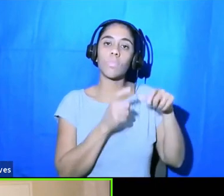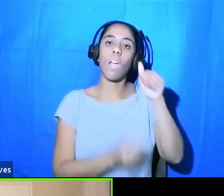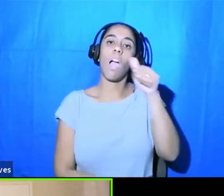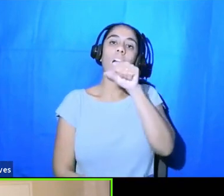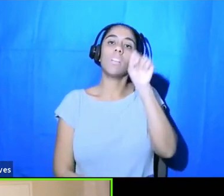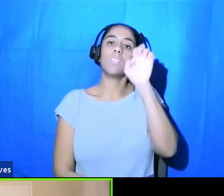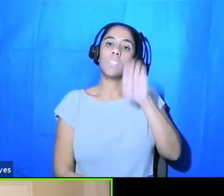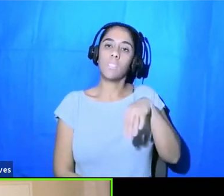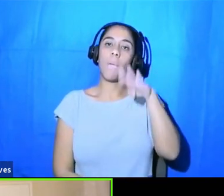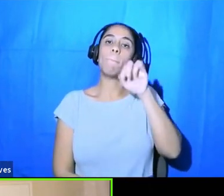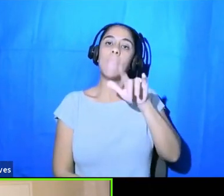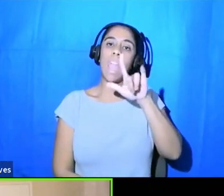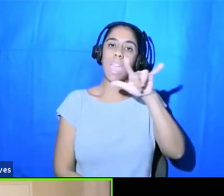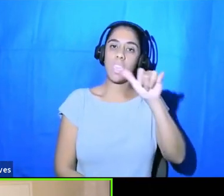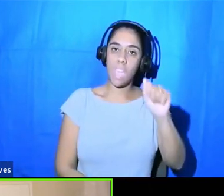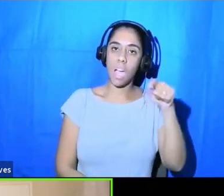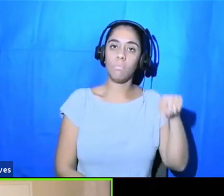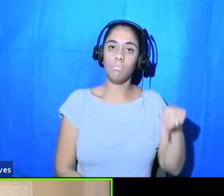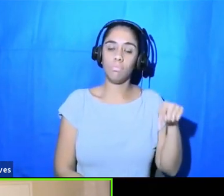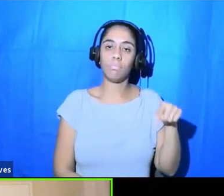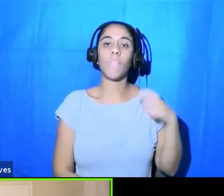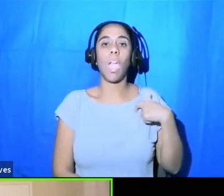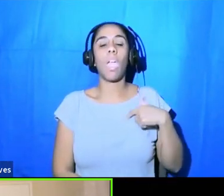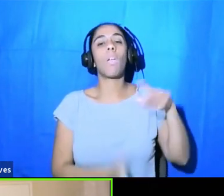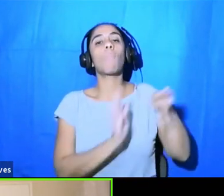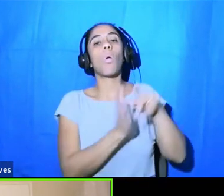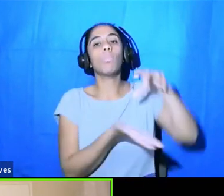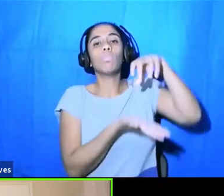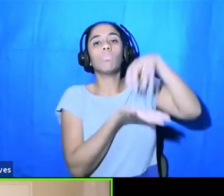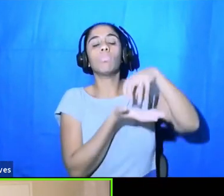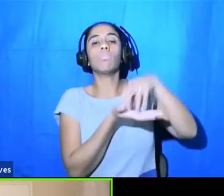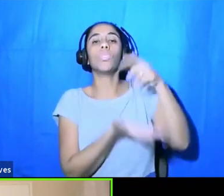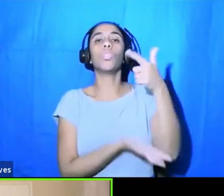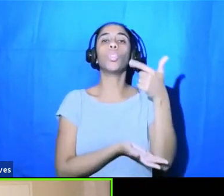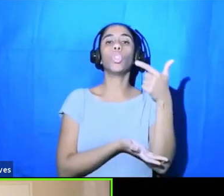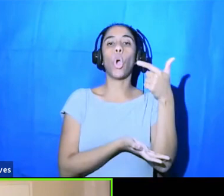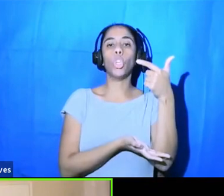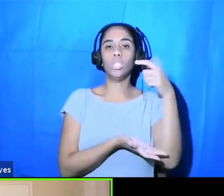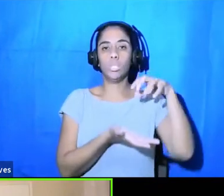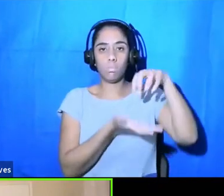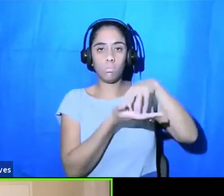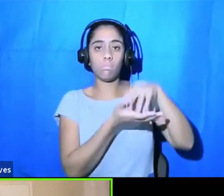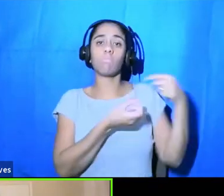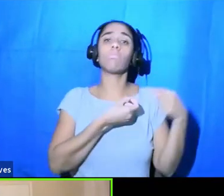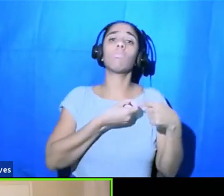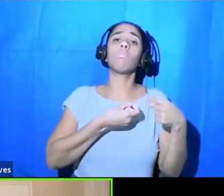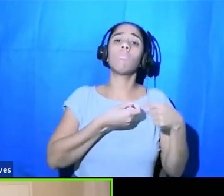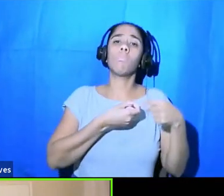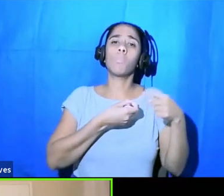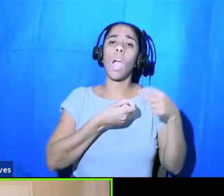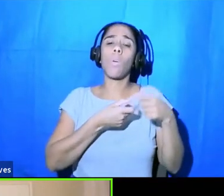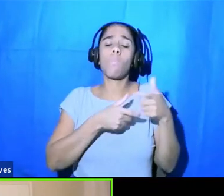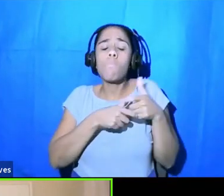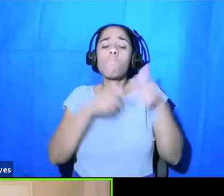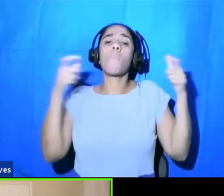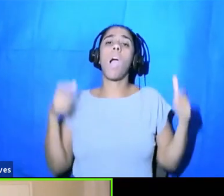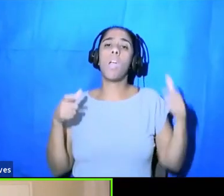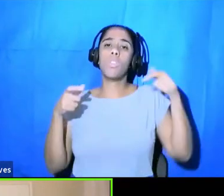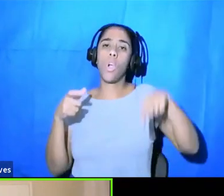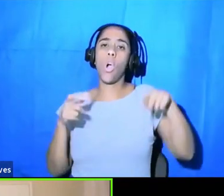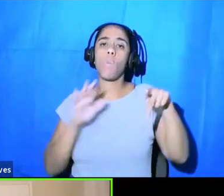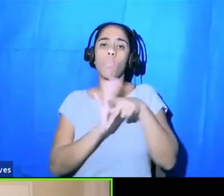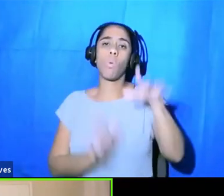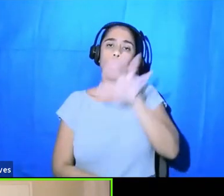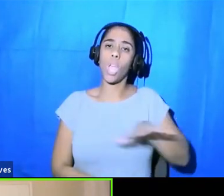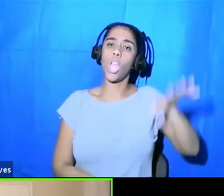barrios mais grandes da região metropolitana, e também alguns dos barrios que